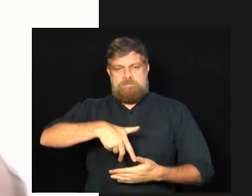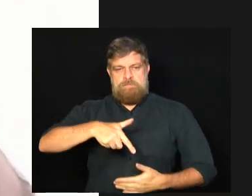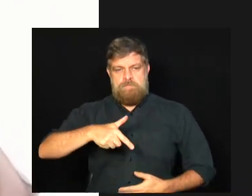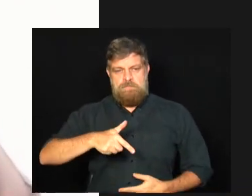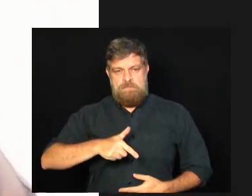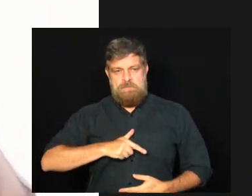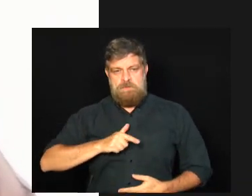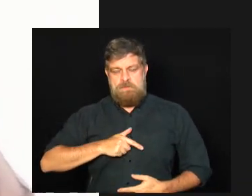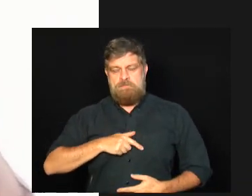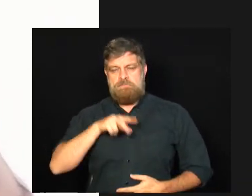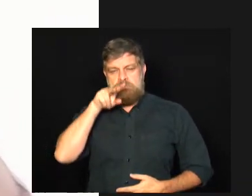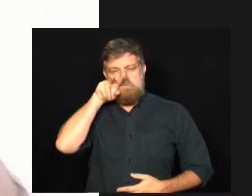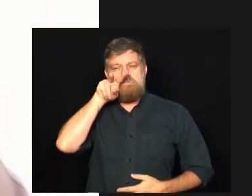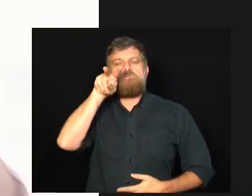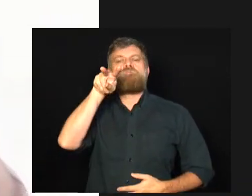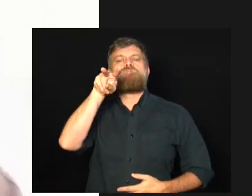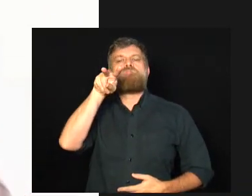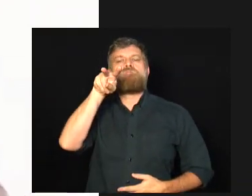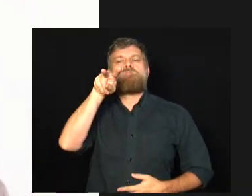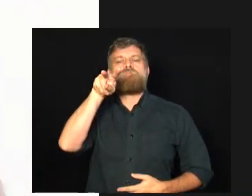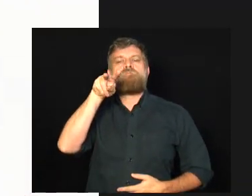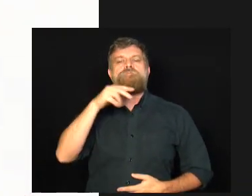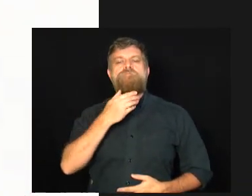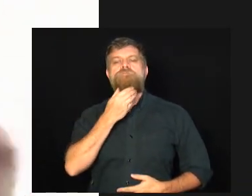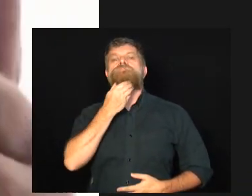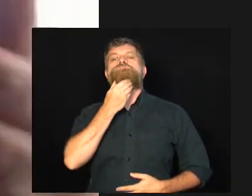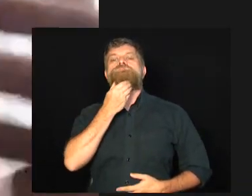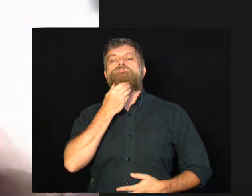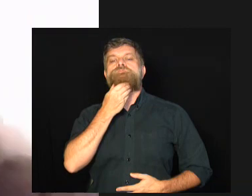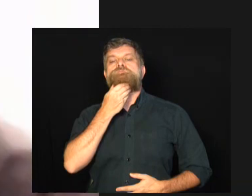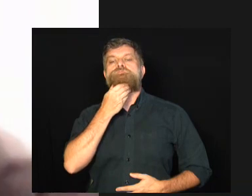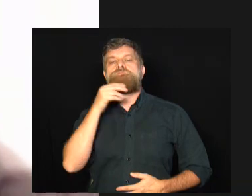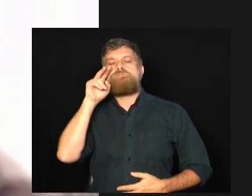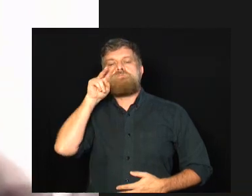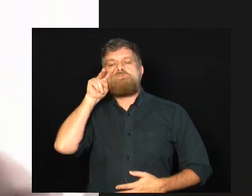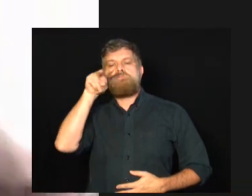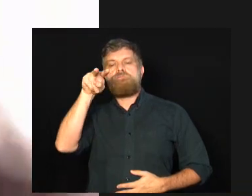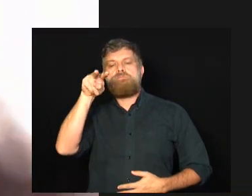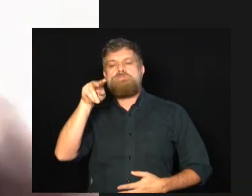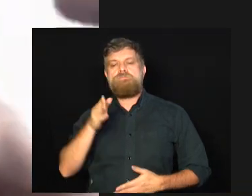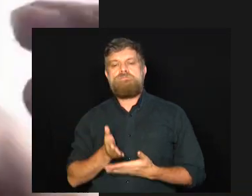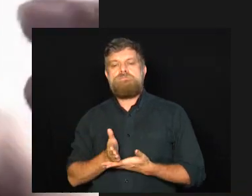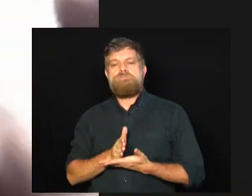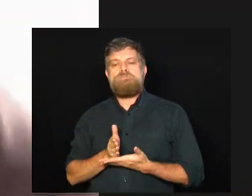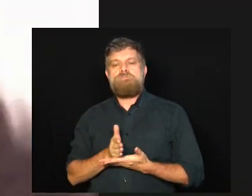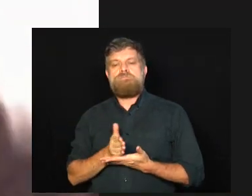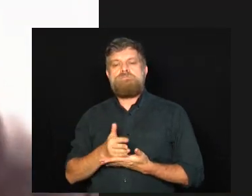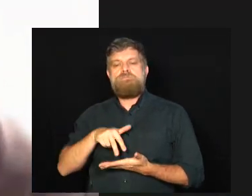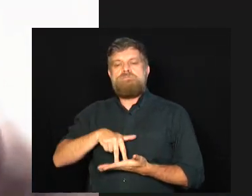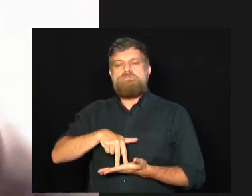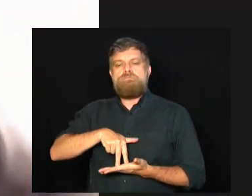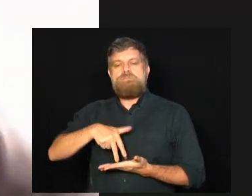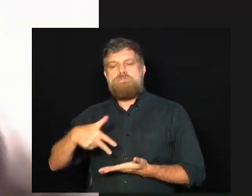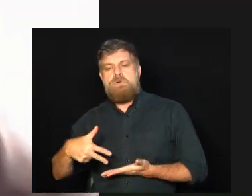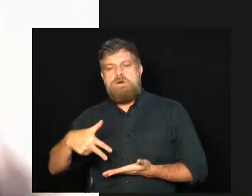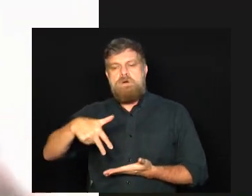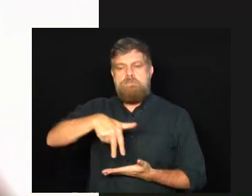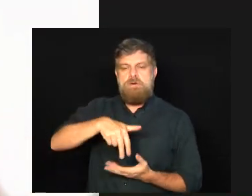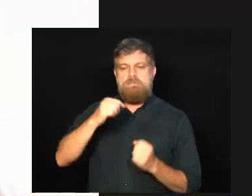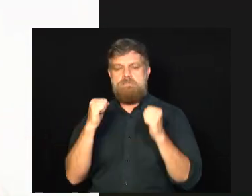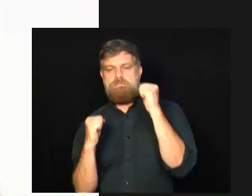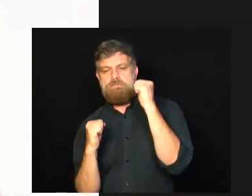colocar a visão adiante e manter o equilíbrio, entendeu? Para manter o equilíbrio e